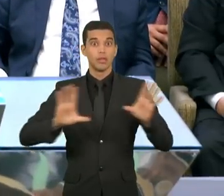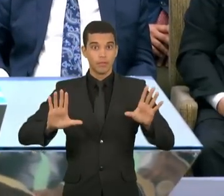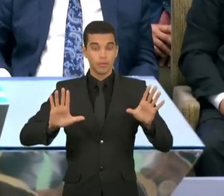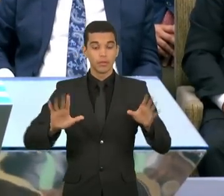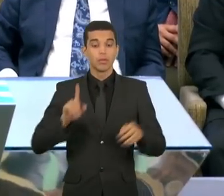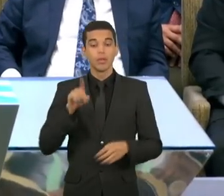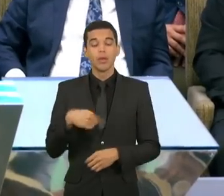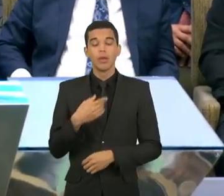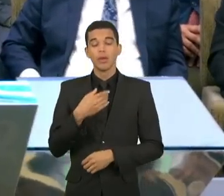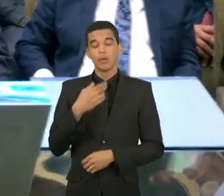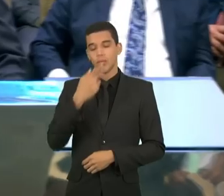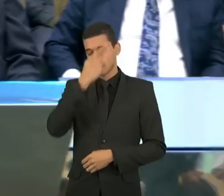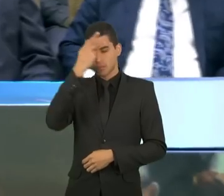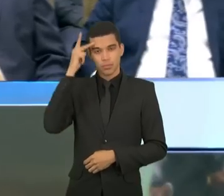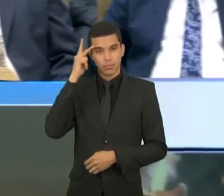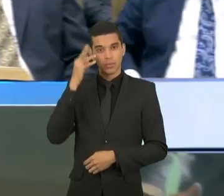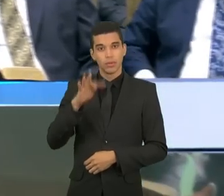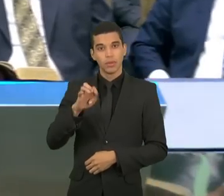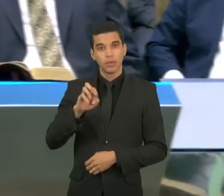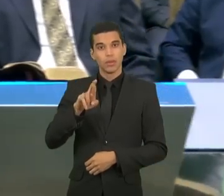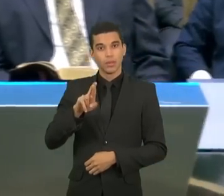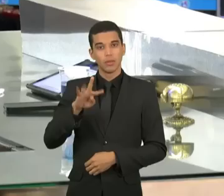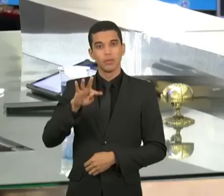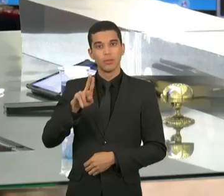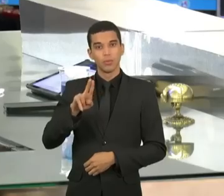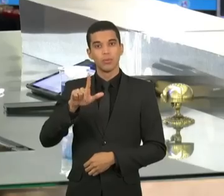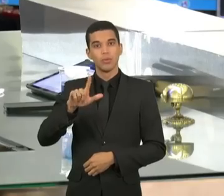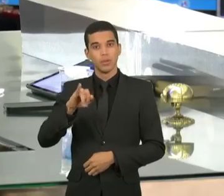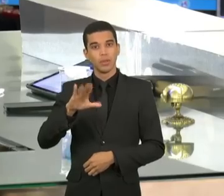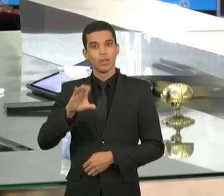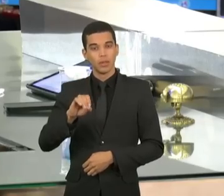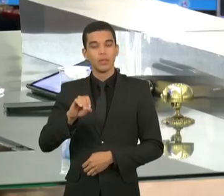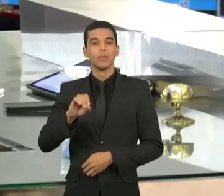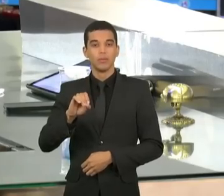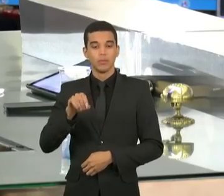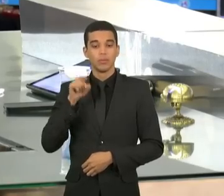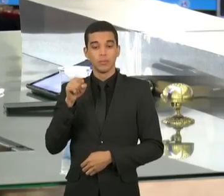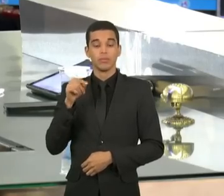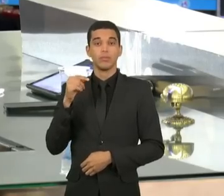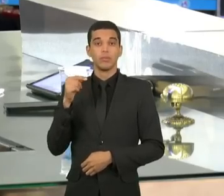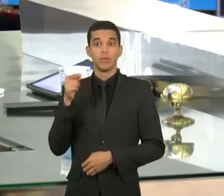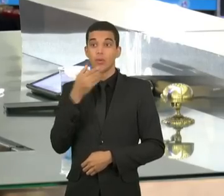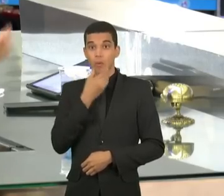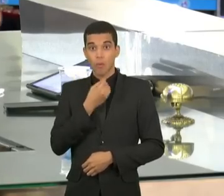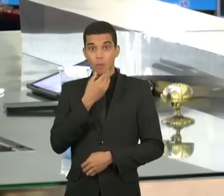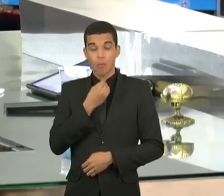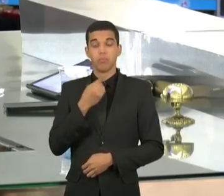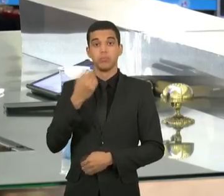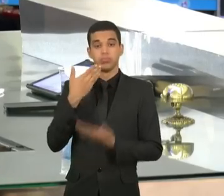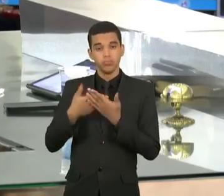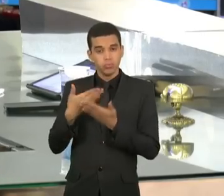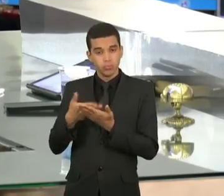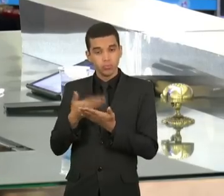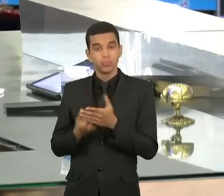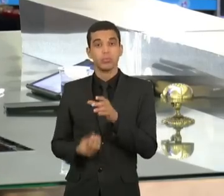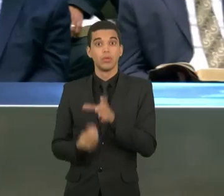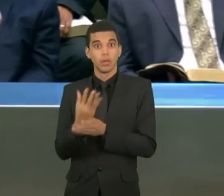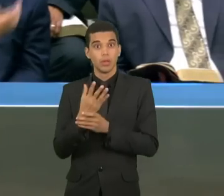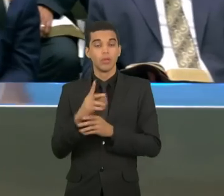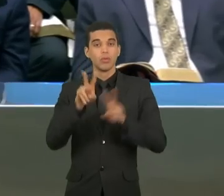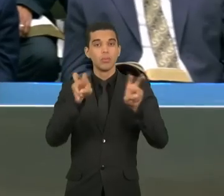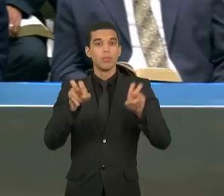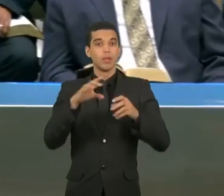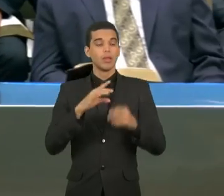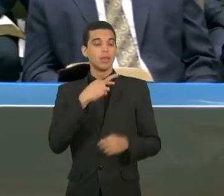Tertuliano, que foi um dos pais da igreja, que também cunhou o termo trindade. Então, liberdade religiosa é